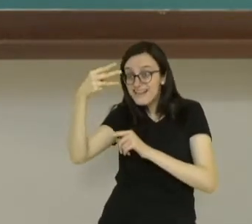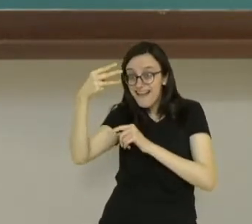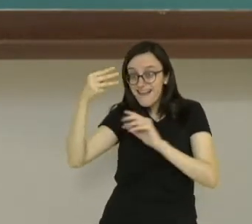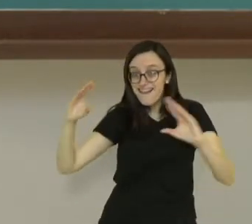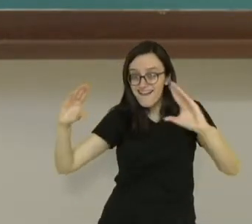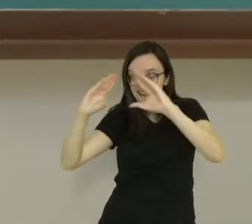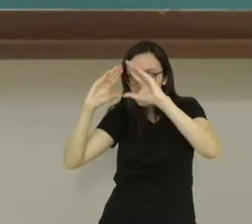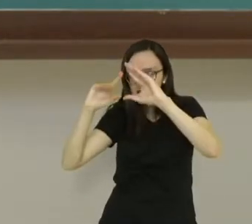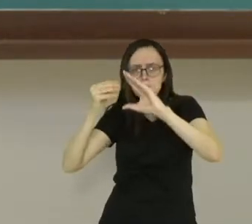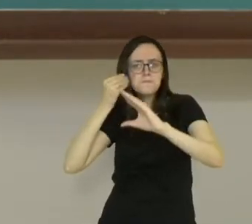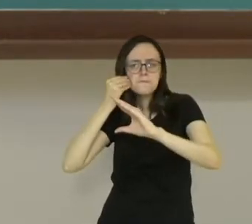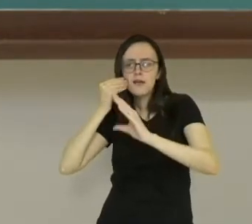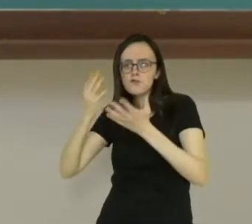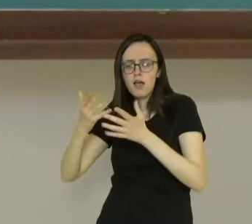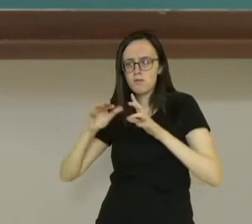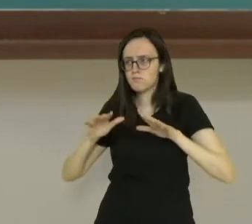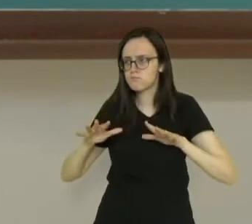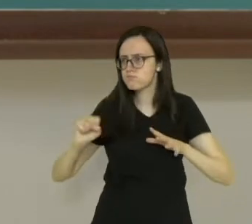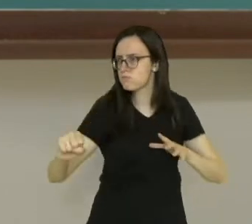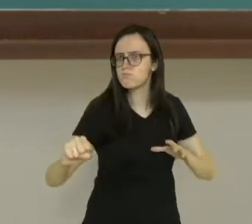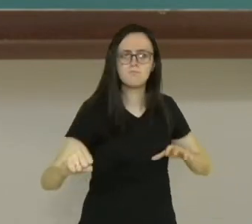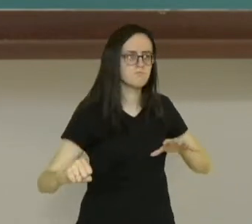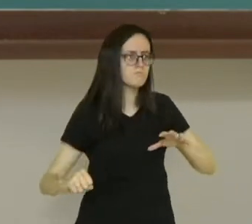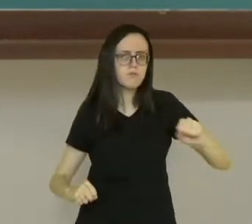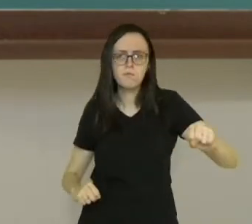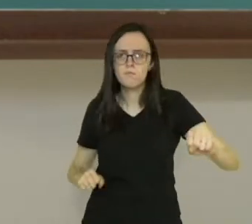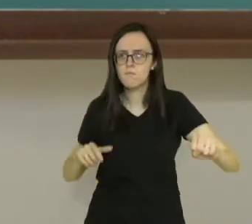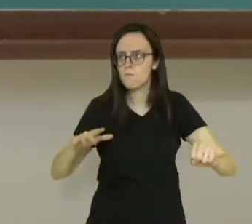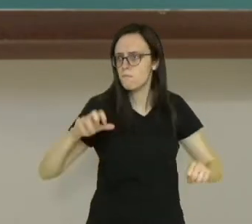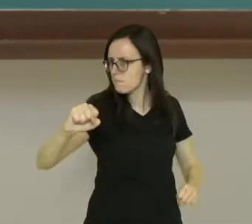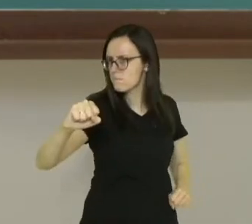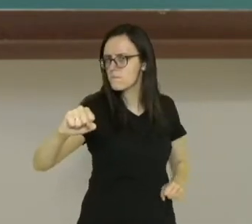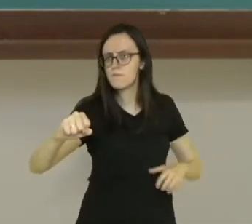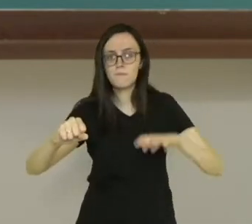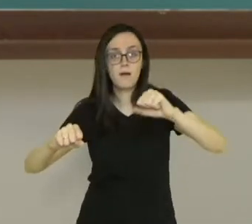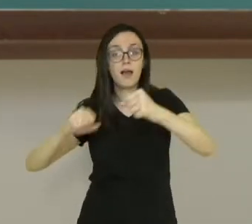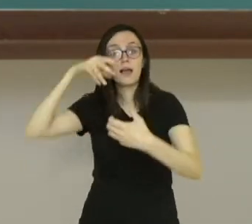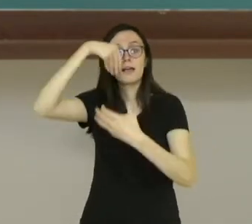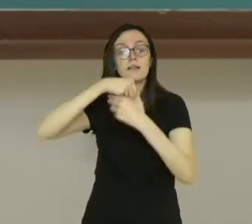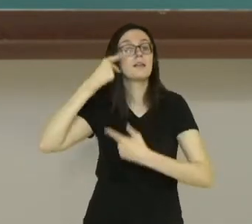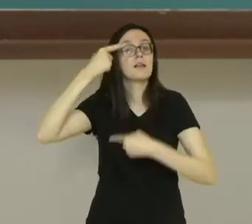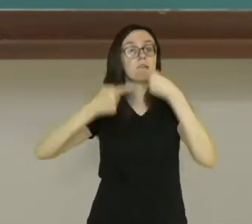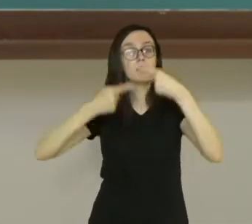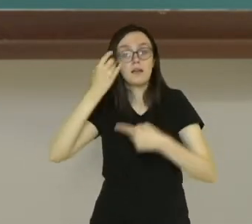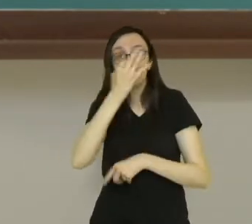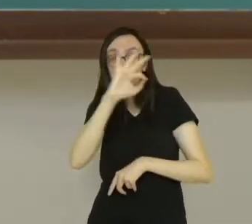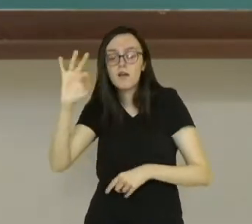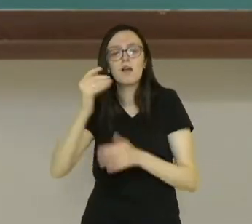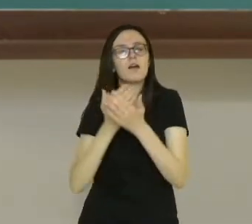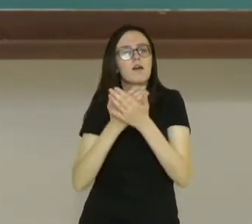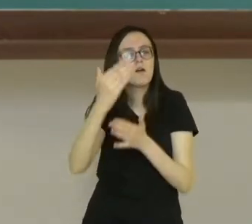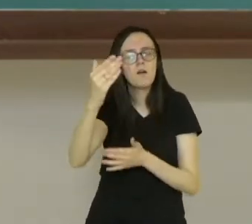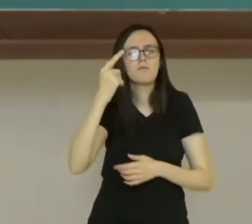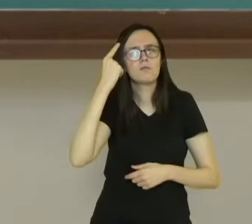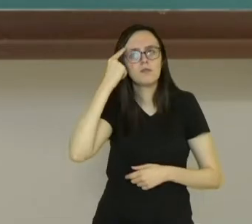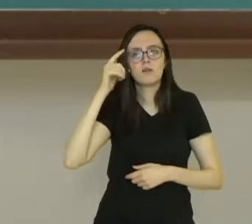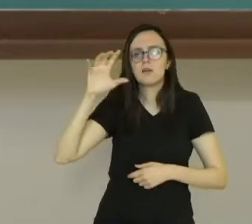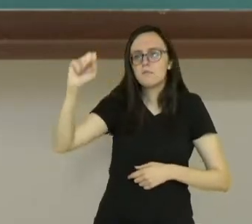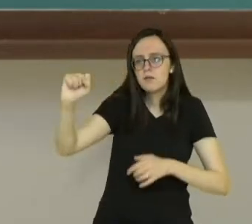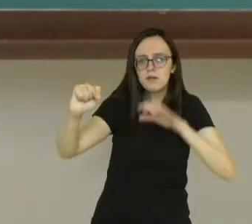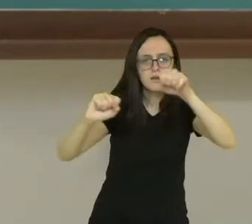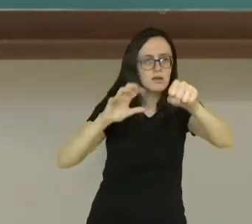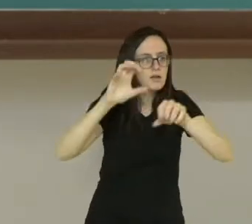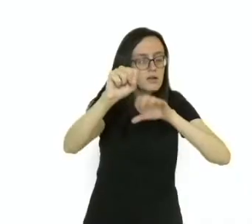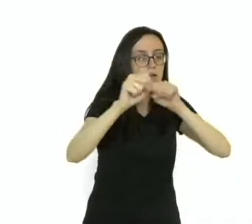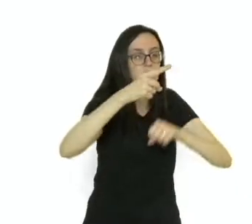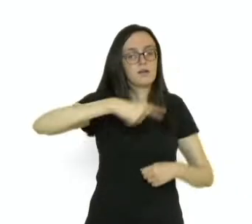conseguindo conquistar, né, ali algumas mudanças dentro da política francesa, começam a captar essas ideias